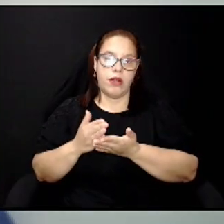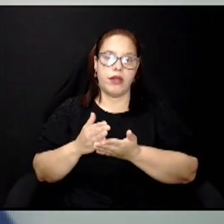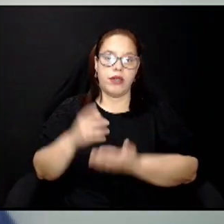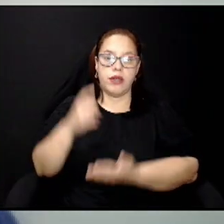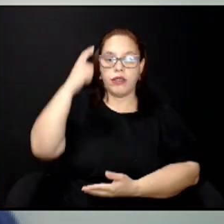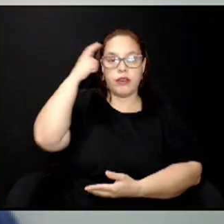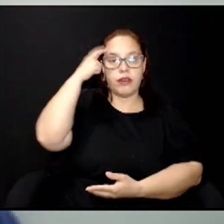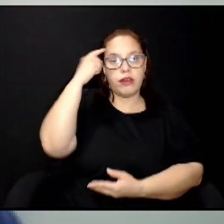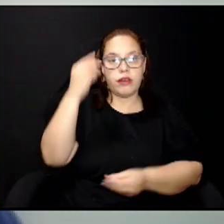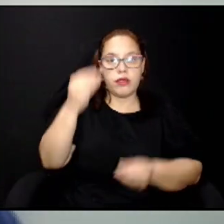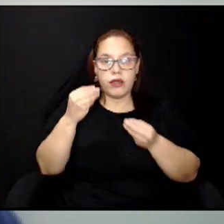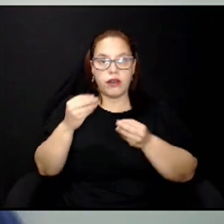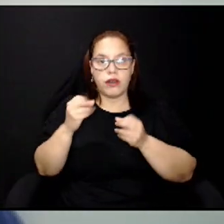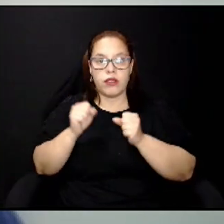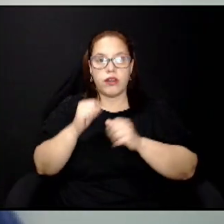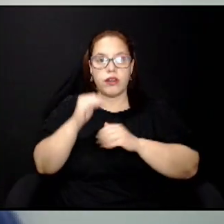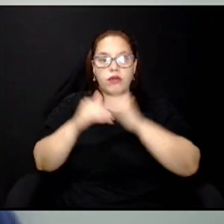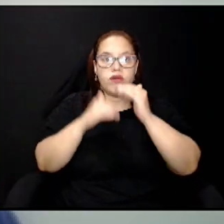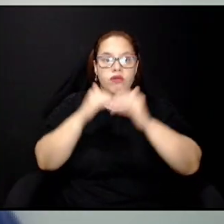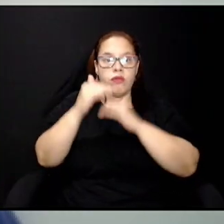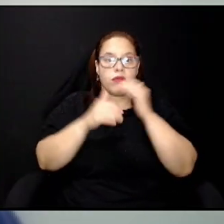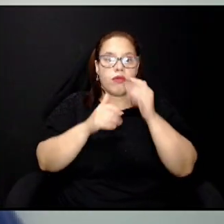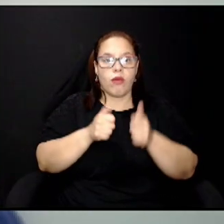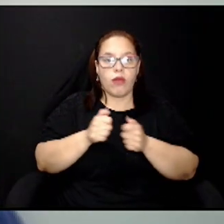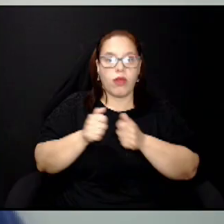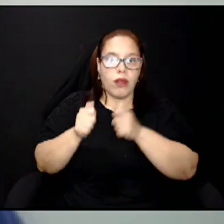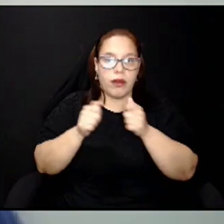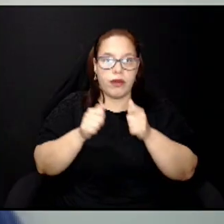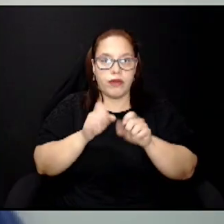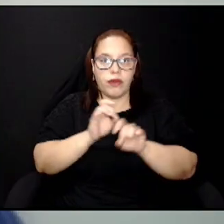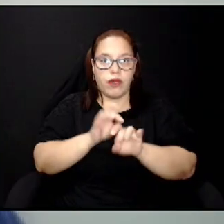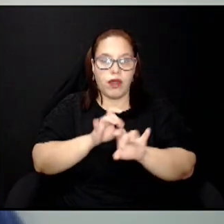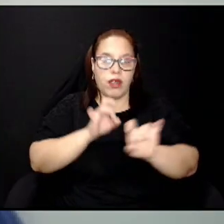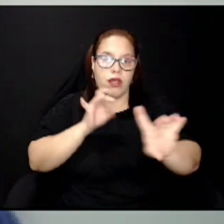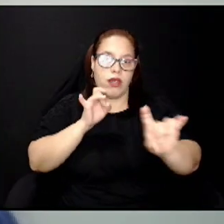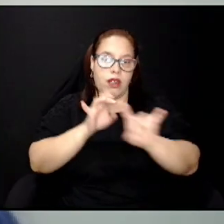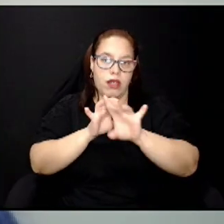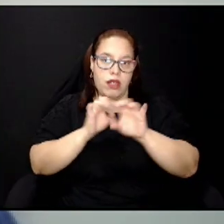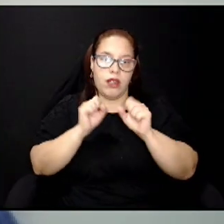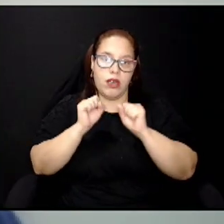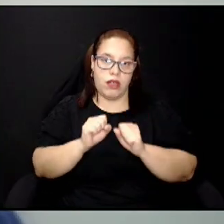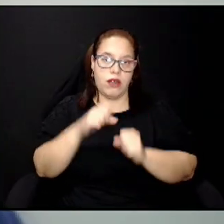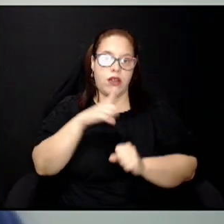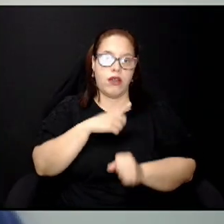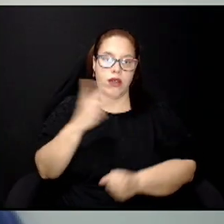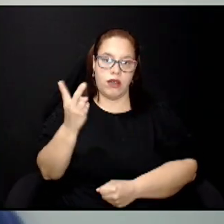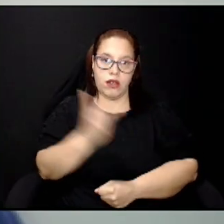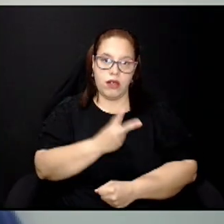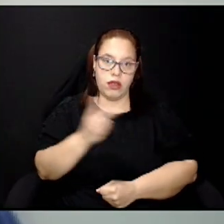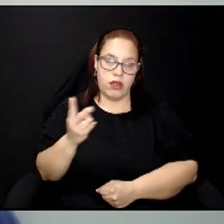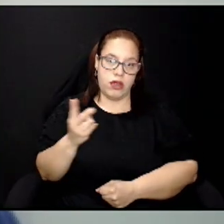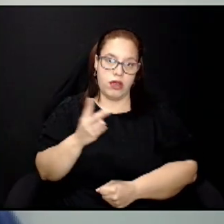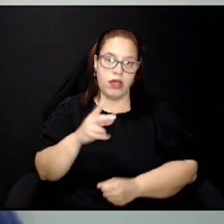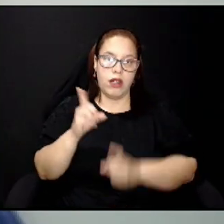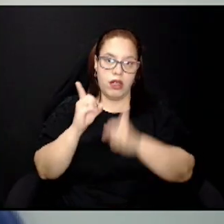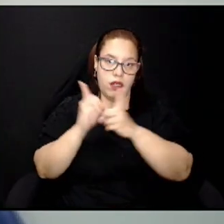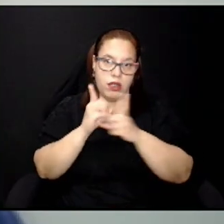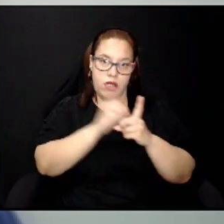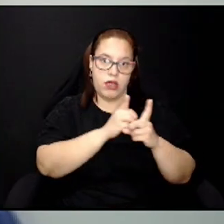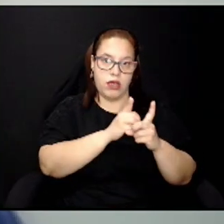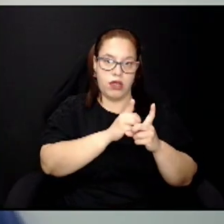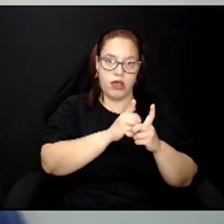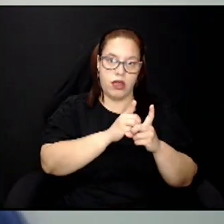a gente poderia desenvolver esses jogos online, mas que eles pudessem ter as duas versões para atender a ambos